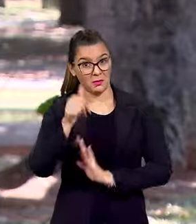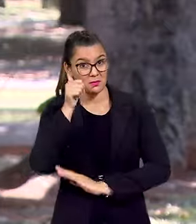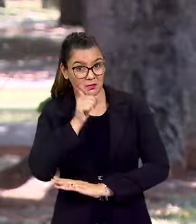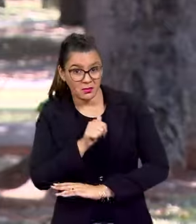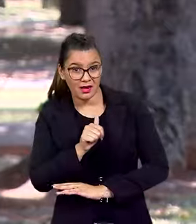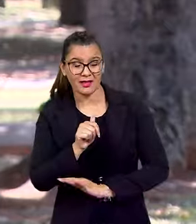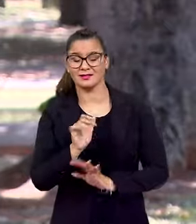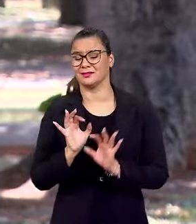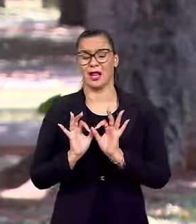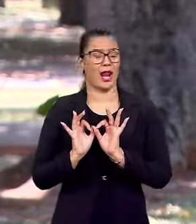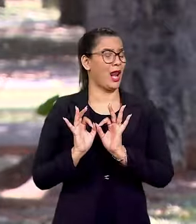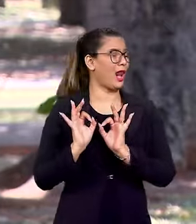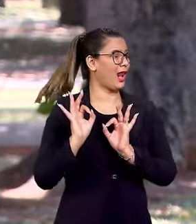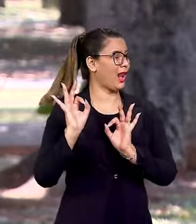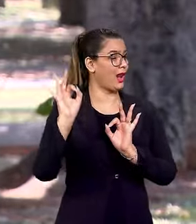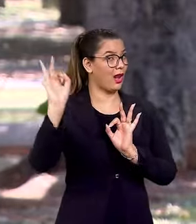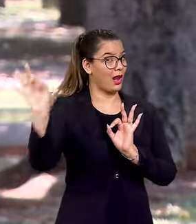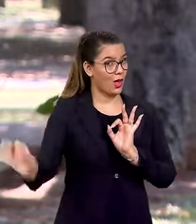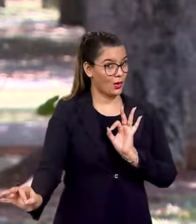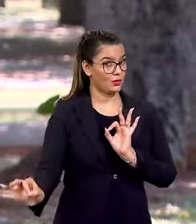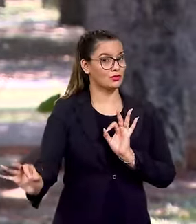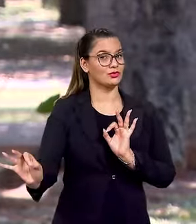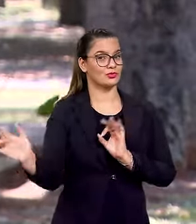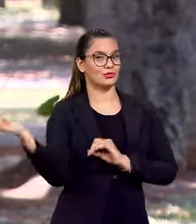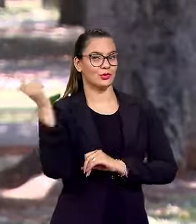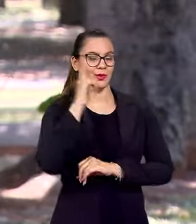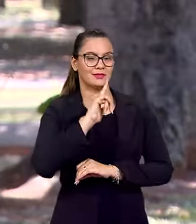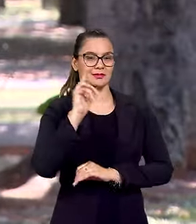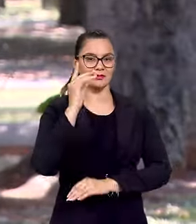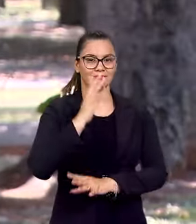mundo, para as mulheres, está longe, muito